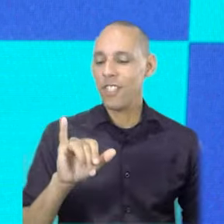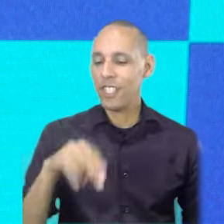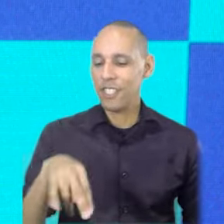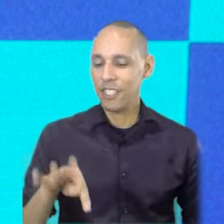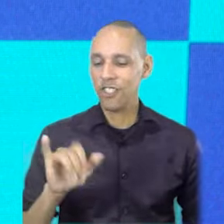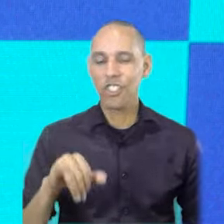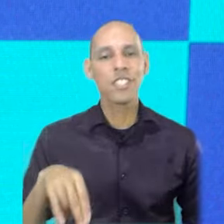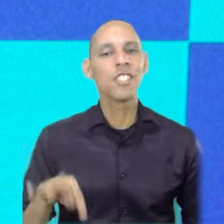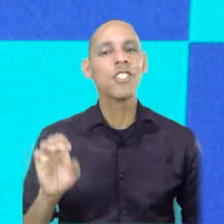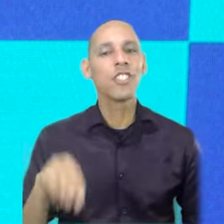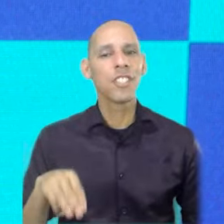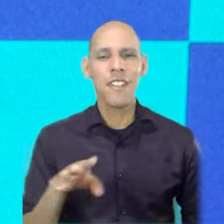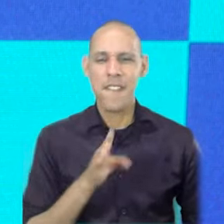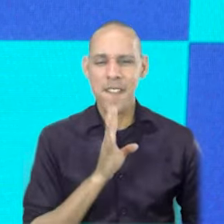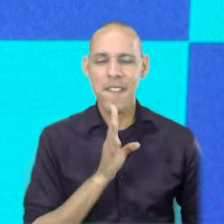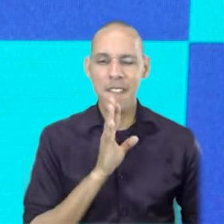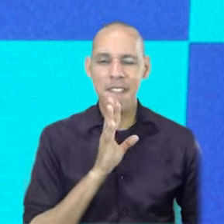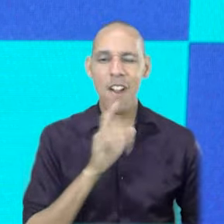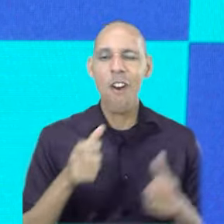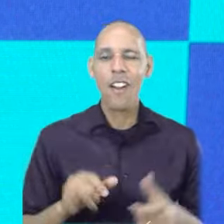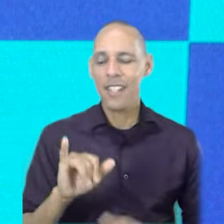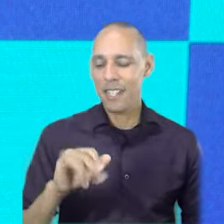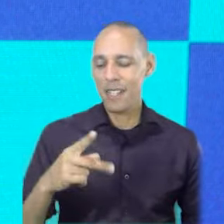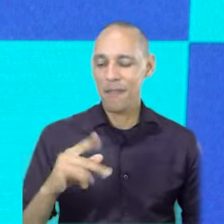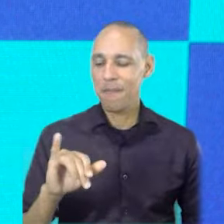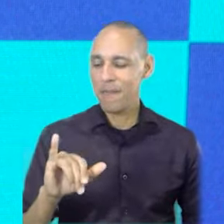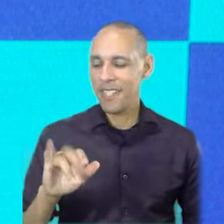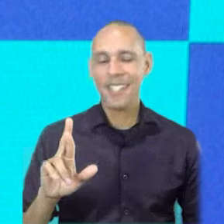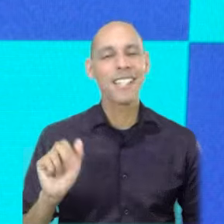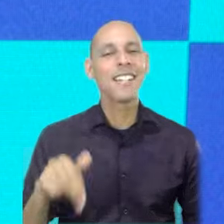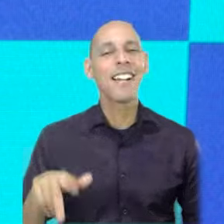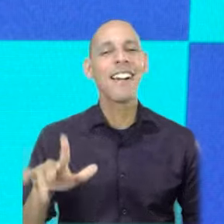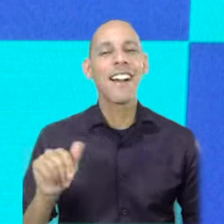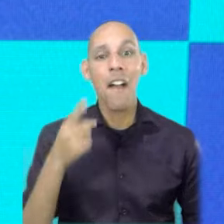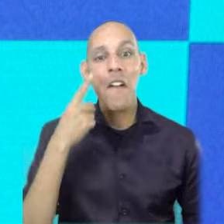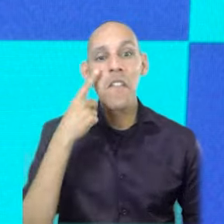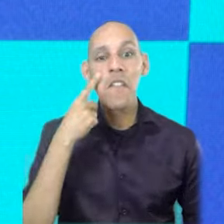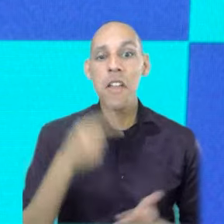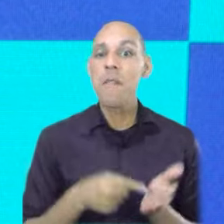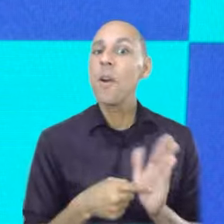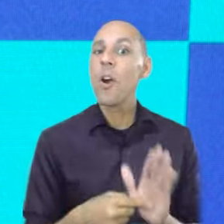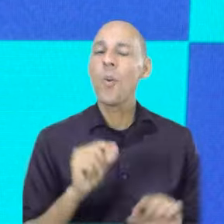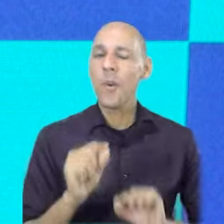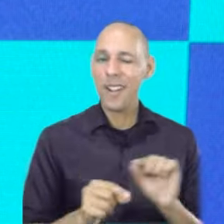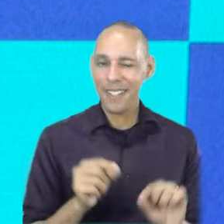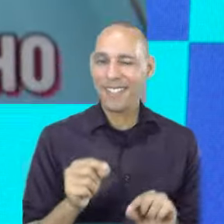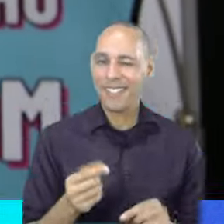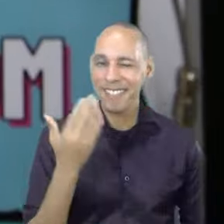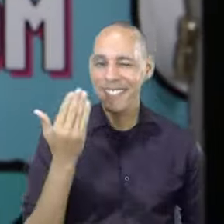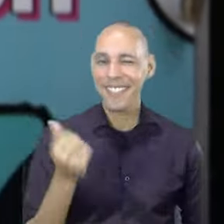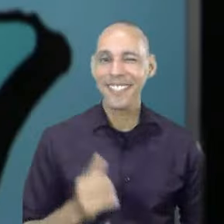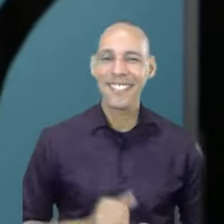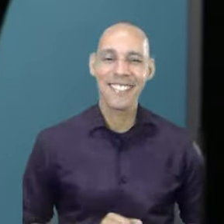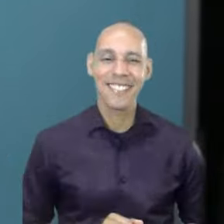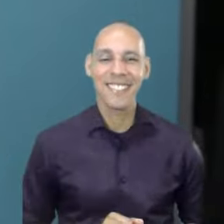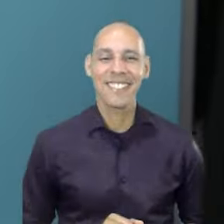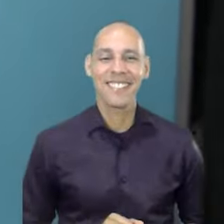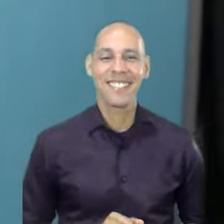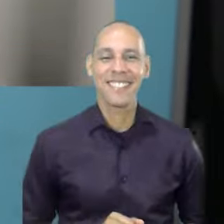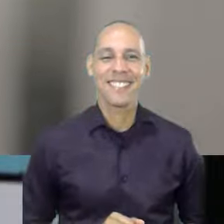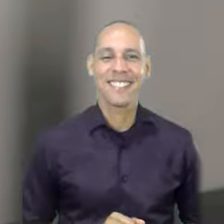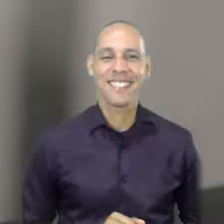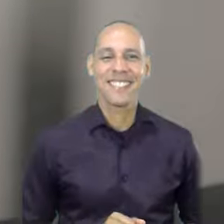a sede da empresa no Ipiranga, na capital paulista, para saber o que eles vão oferecer no evento. Vamos conferir!